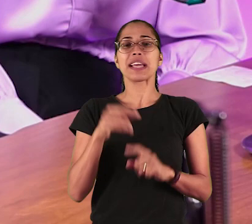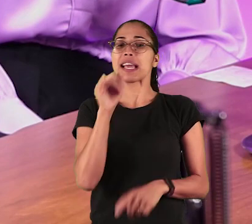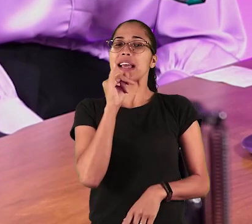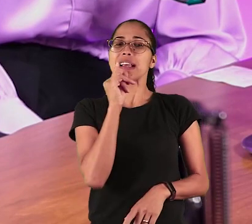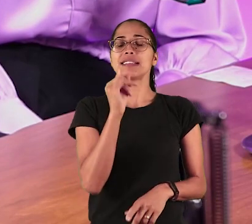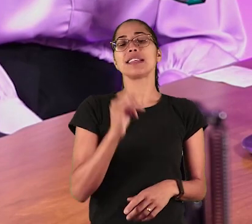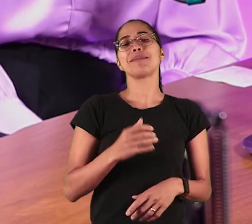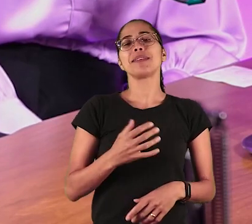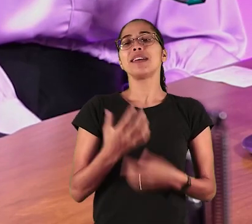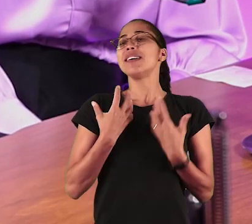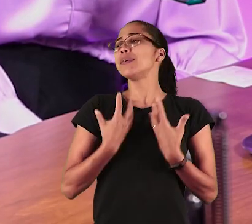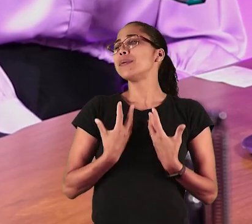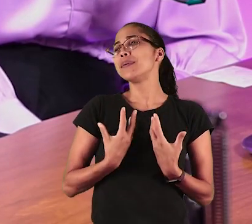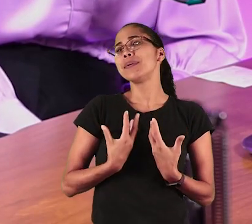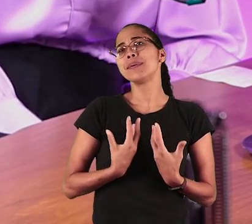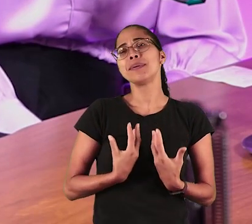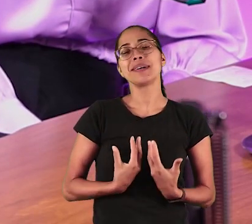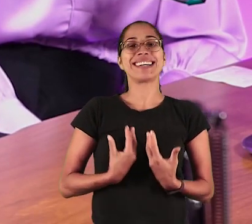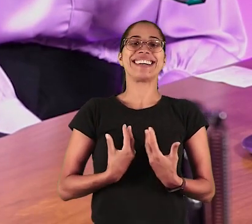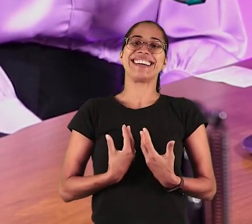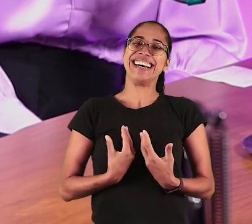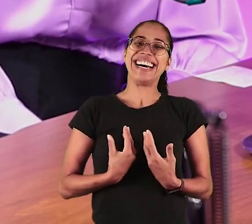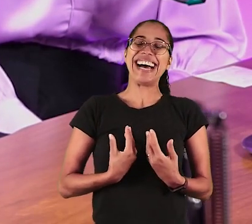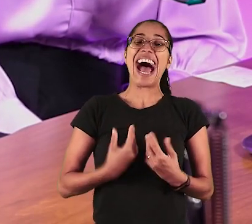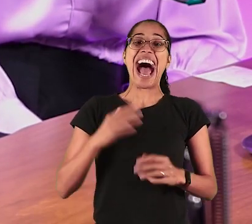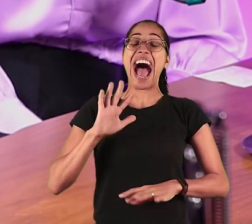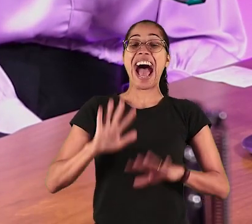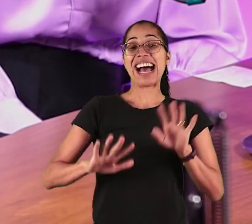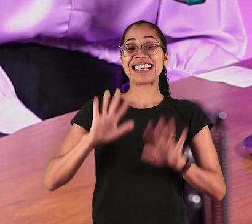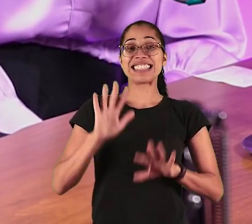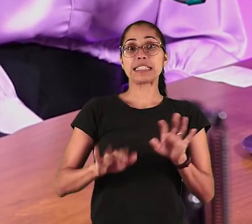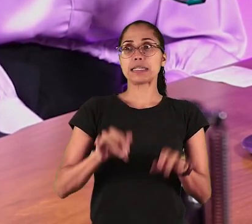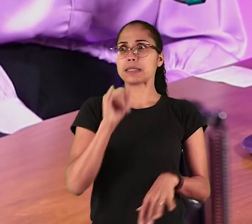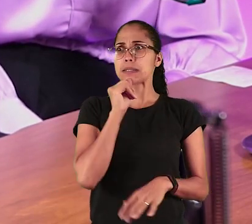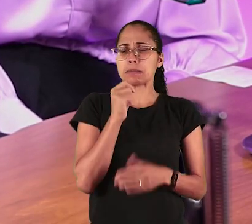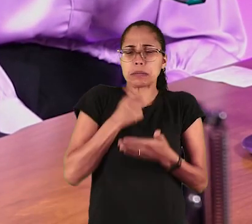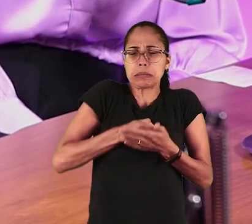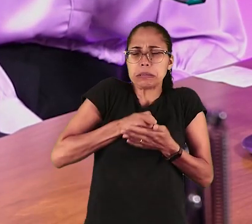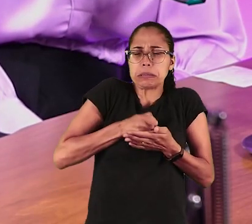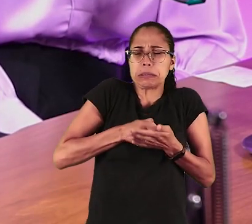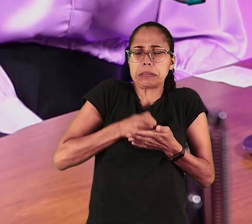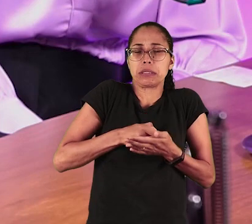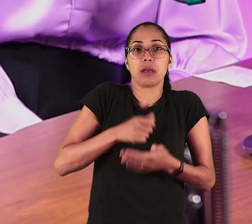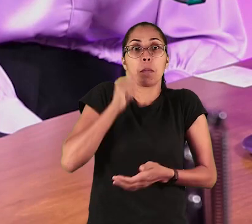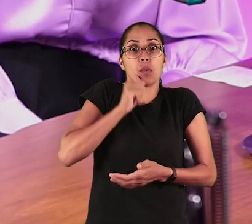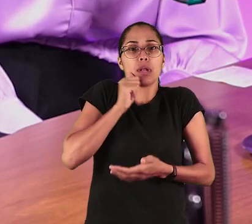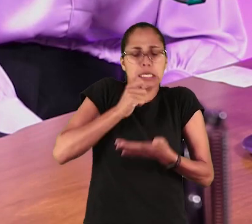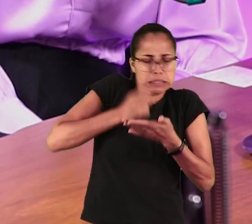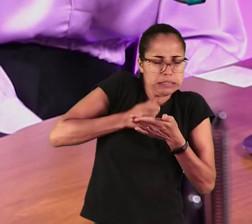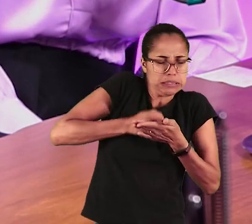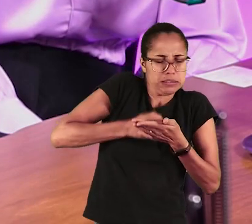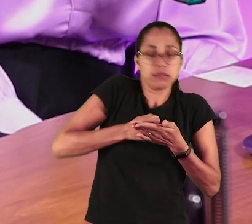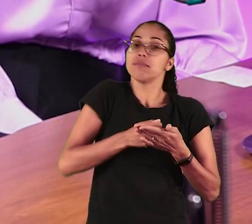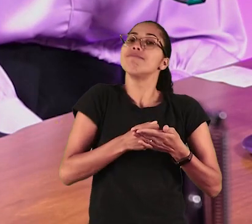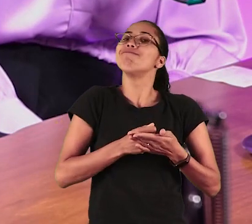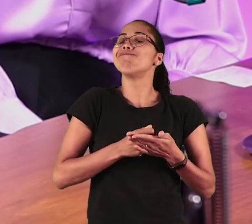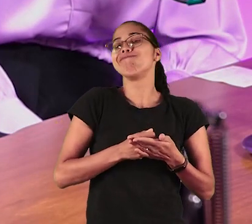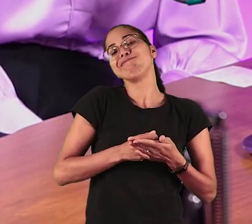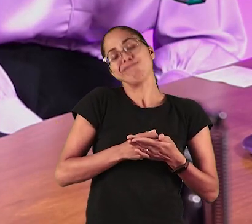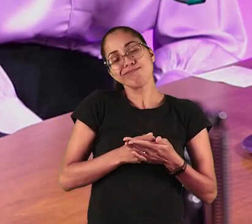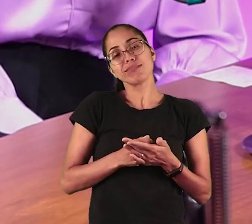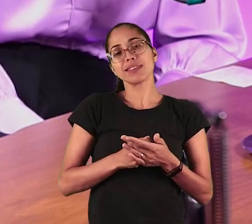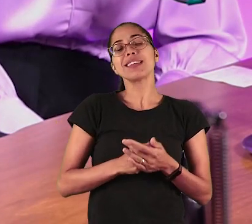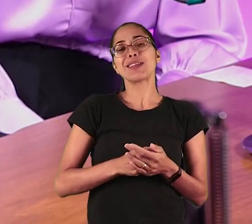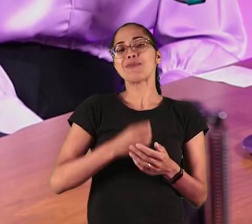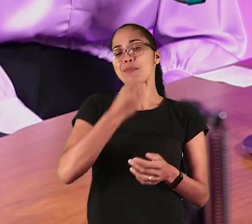aliviar um pouco isso né dessa dessa coisa das pessoas também se cobrarem tanto as mulheres se cobram muito né